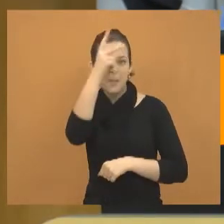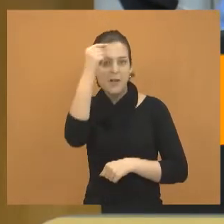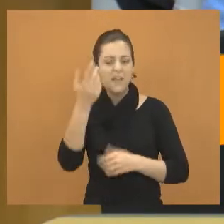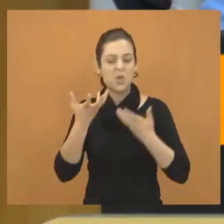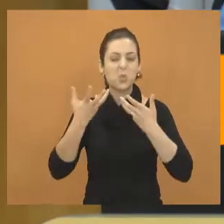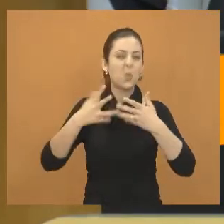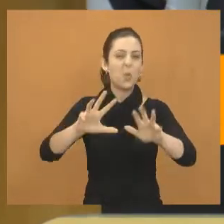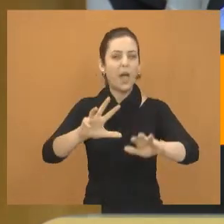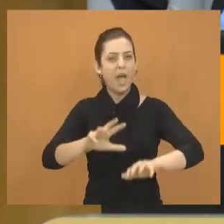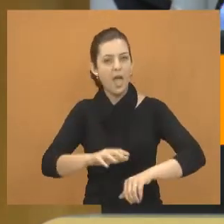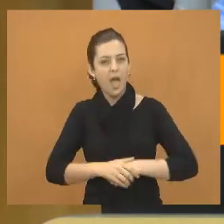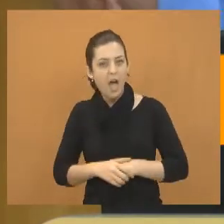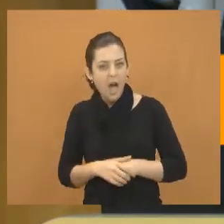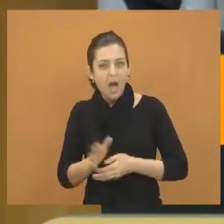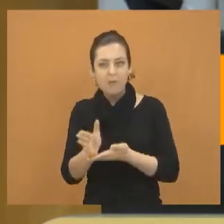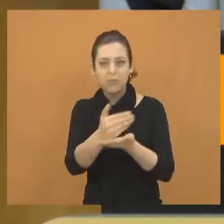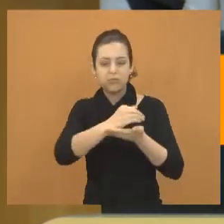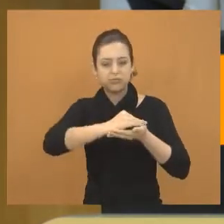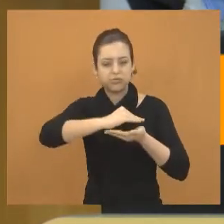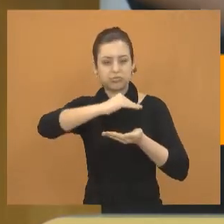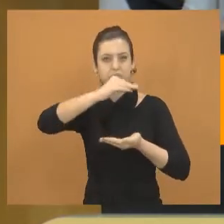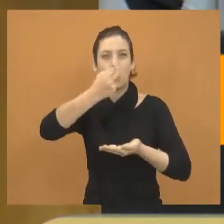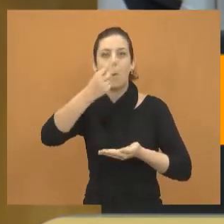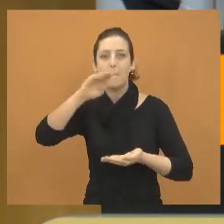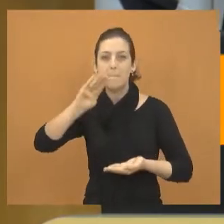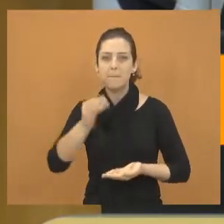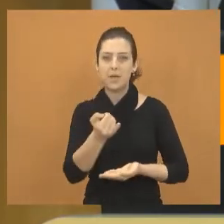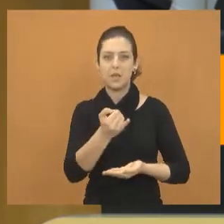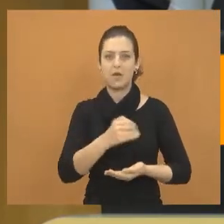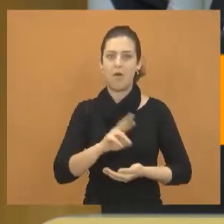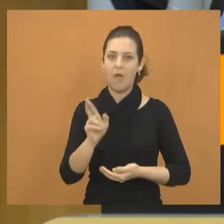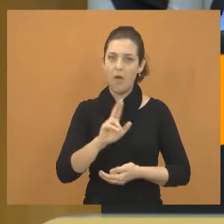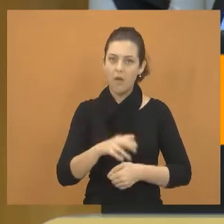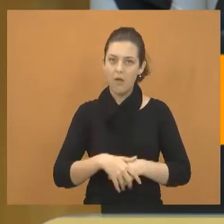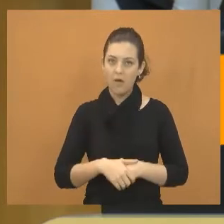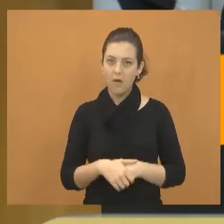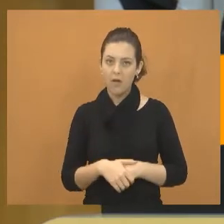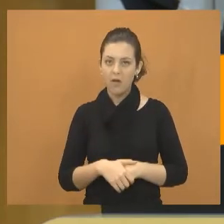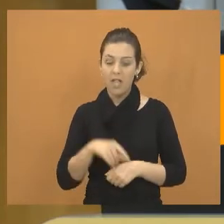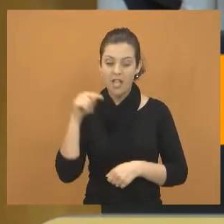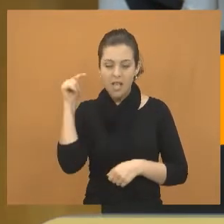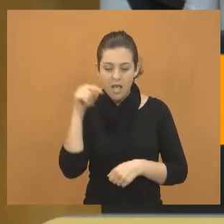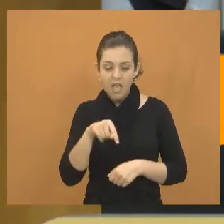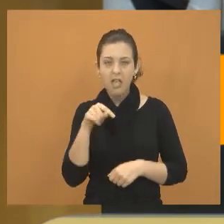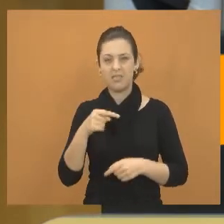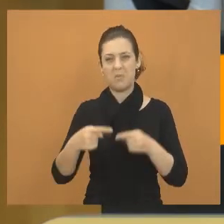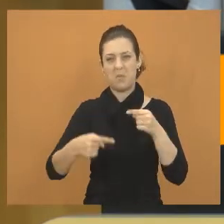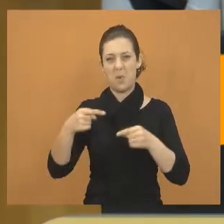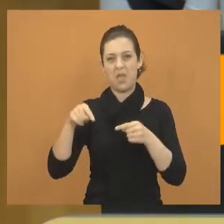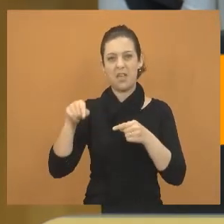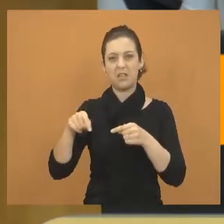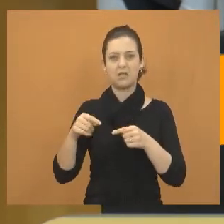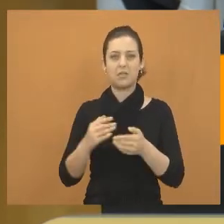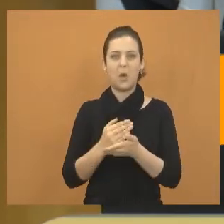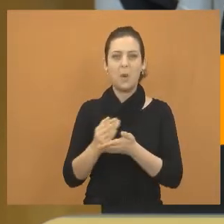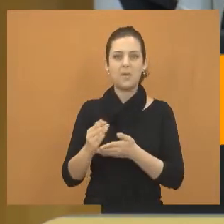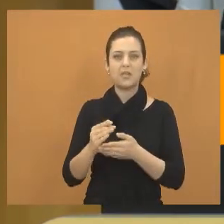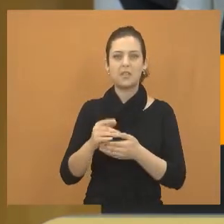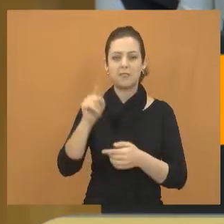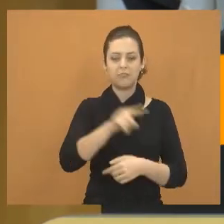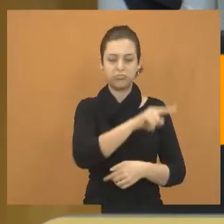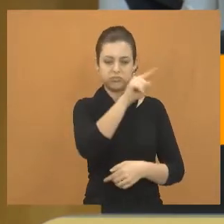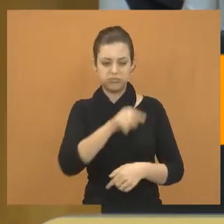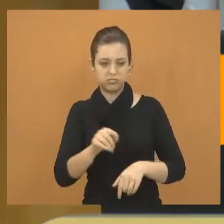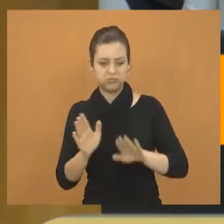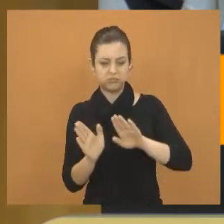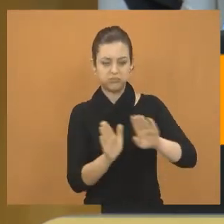não quer. O município arrecada R$1 bilhão. Gente, esse tipo de político tem que começar a ser banido.